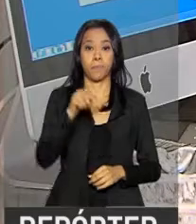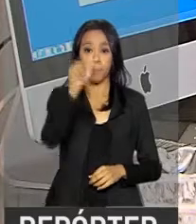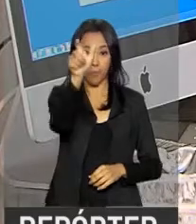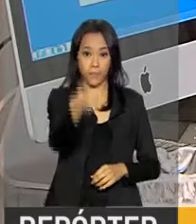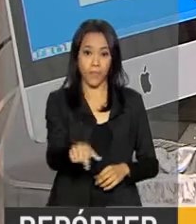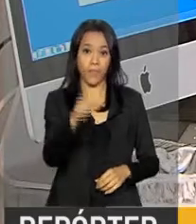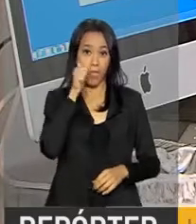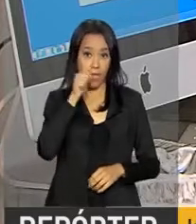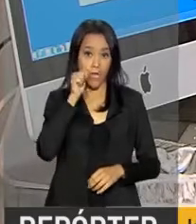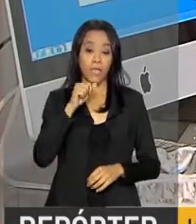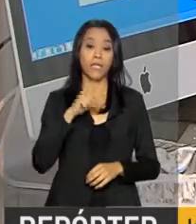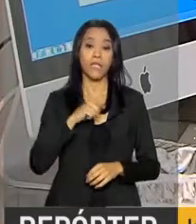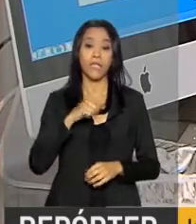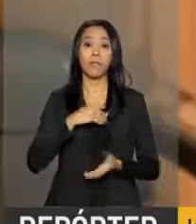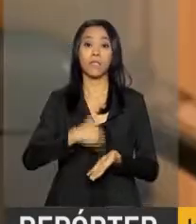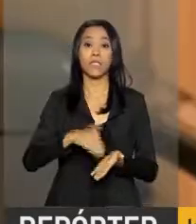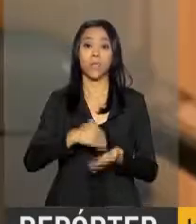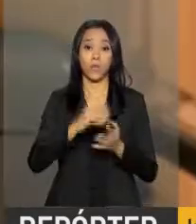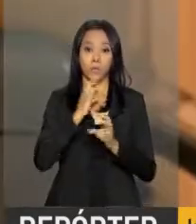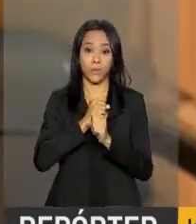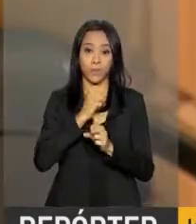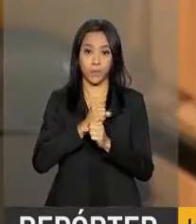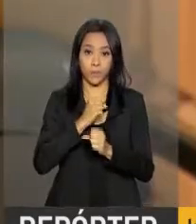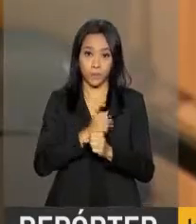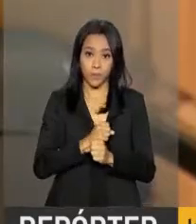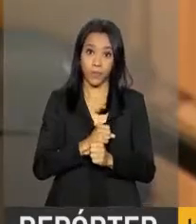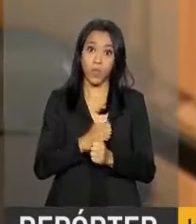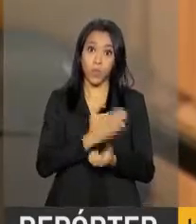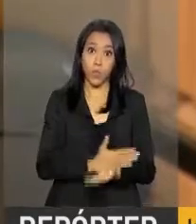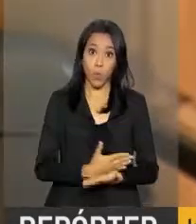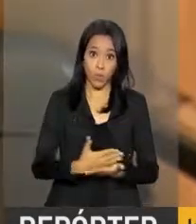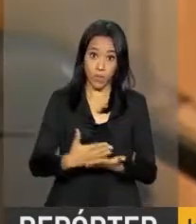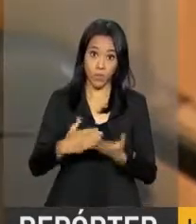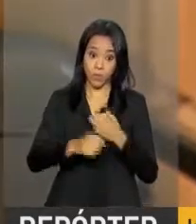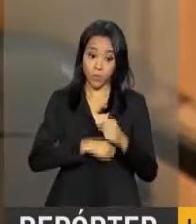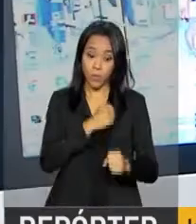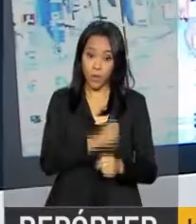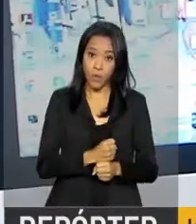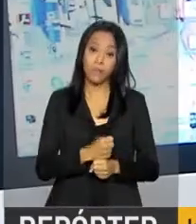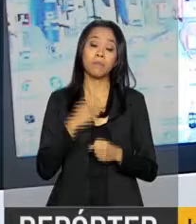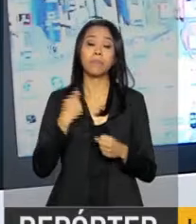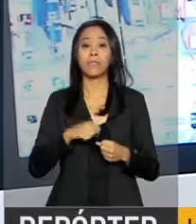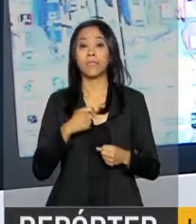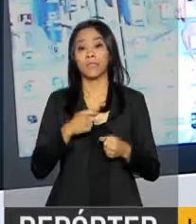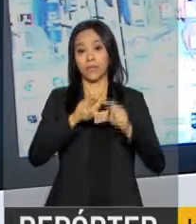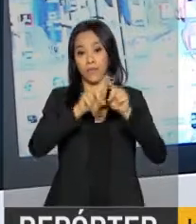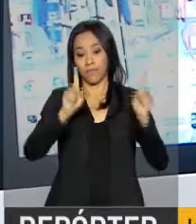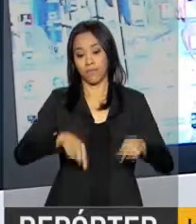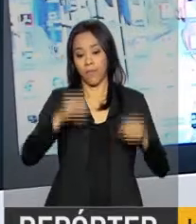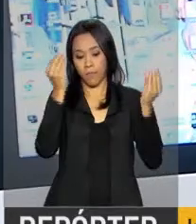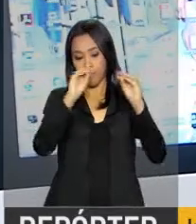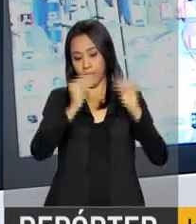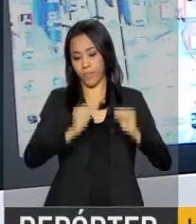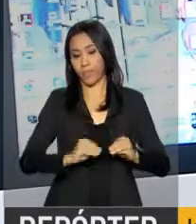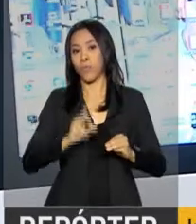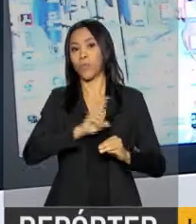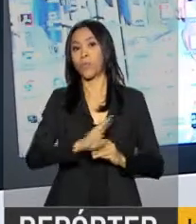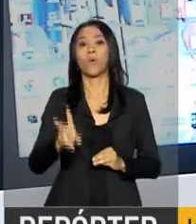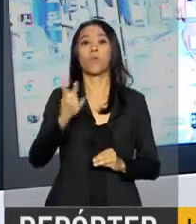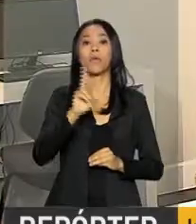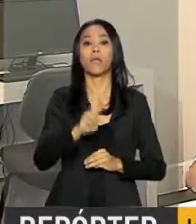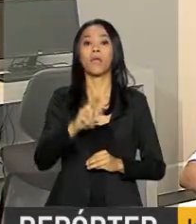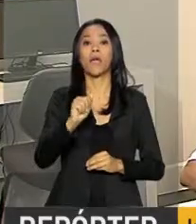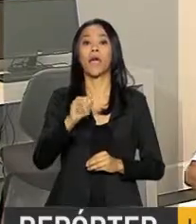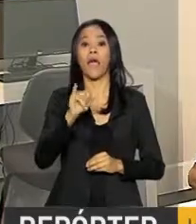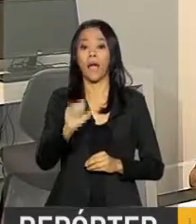Alessandra tem um escritório de contabilidade. Início de ano é hora de preencher a Relação Anual de Informações Sociais, a RAIS, dos seus